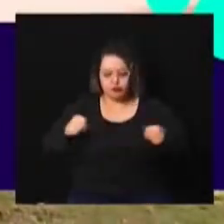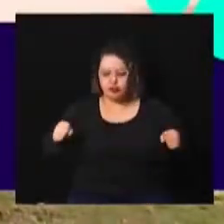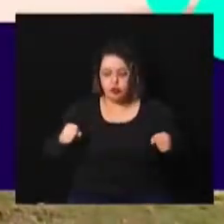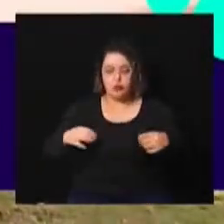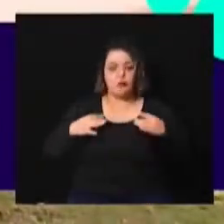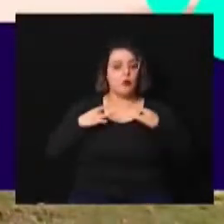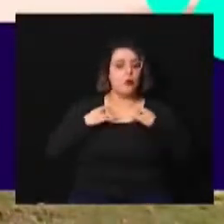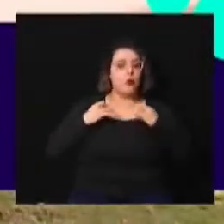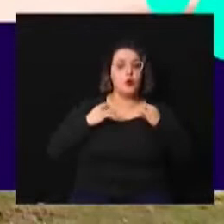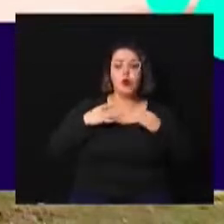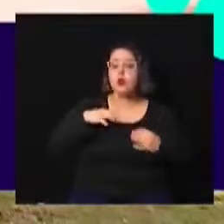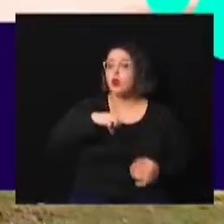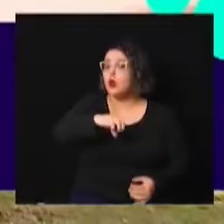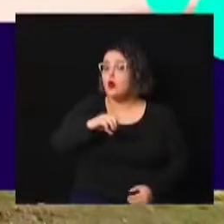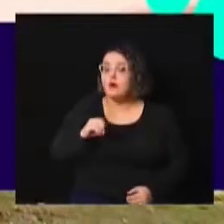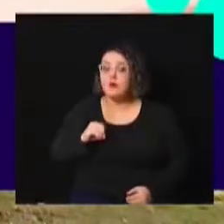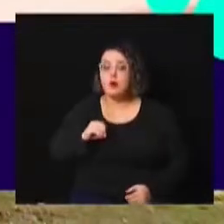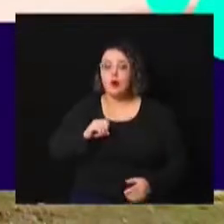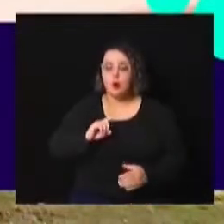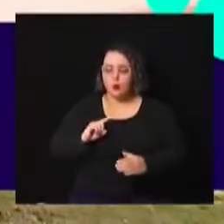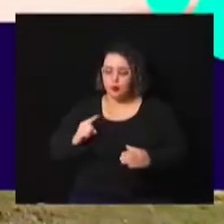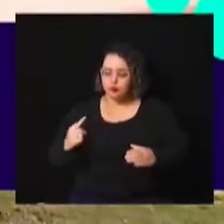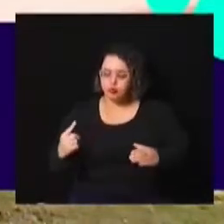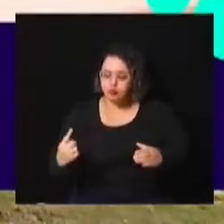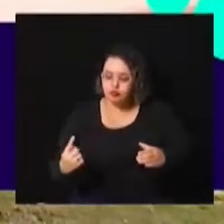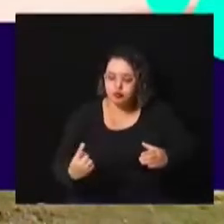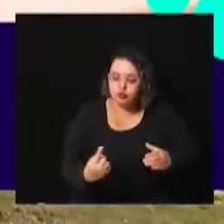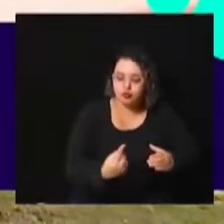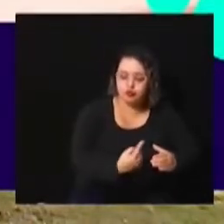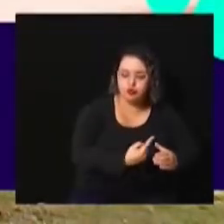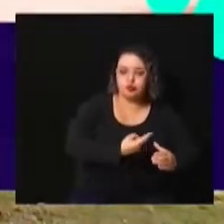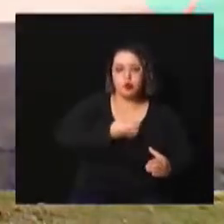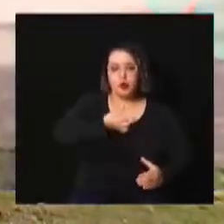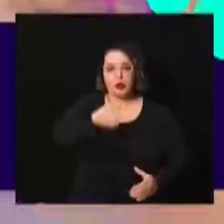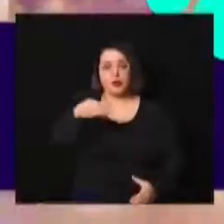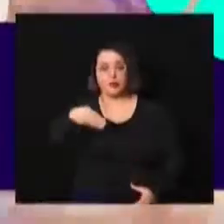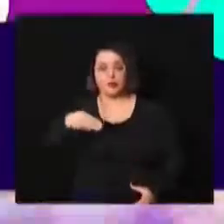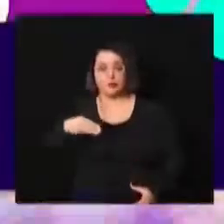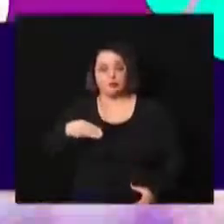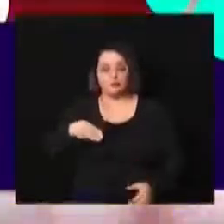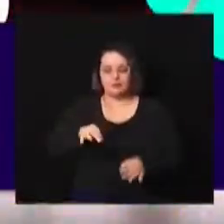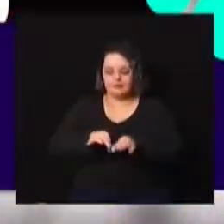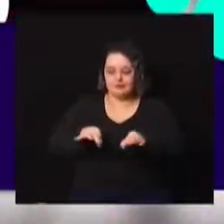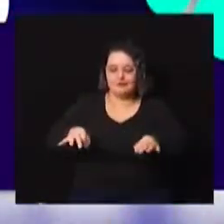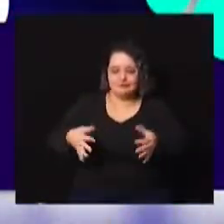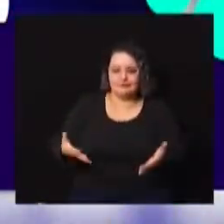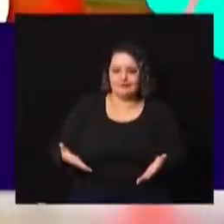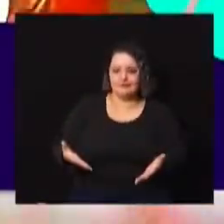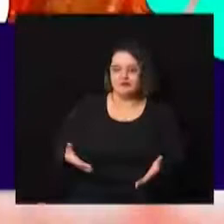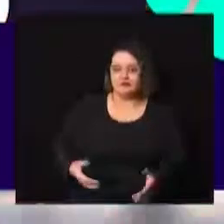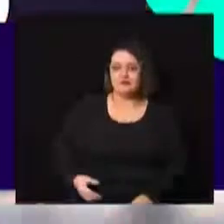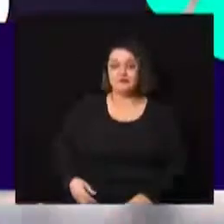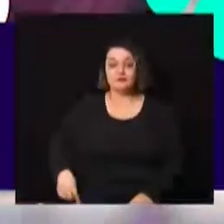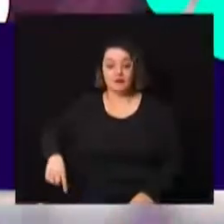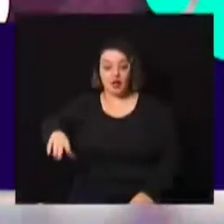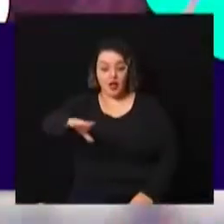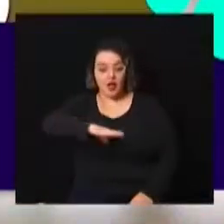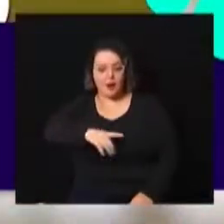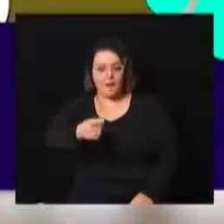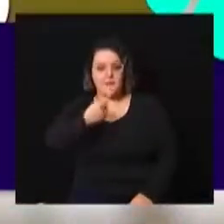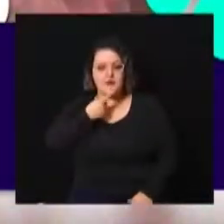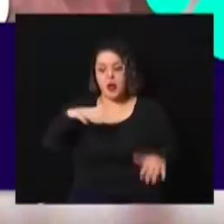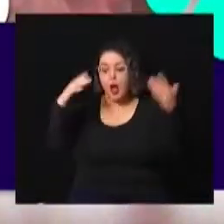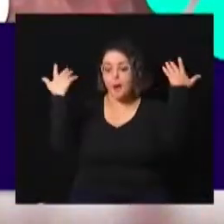90 figurinos e um palco giratório de 6 metros de diâmetro. Chegou a vez de Campinas aplaudir um